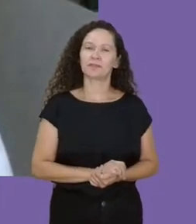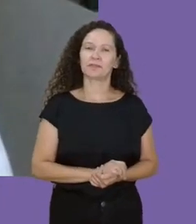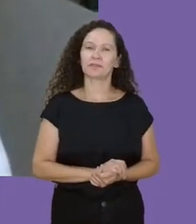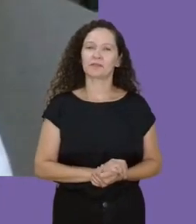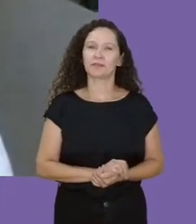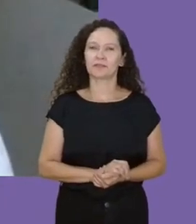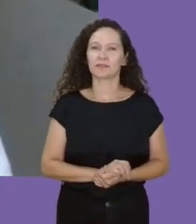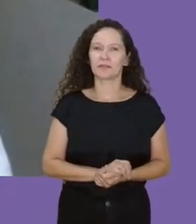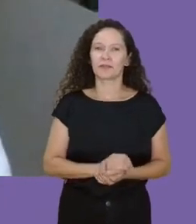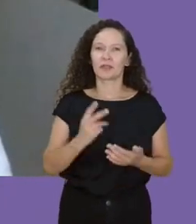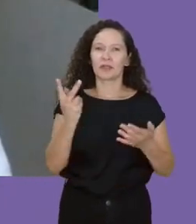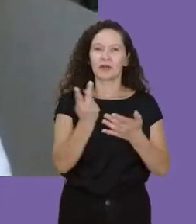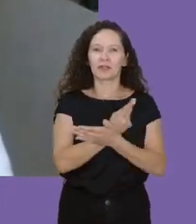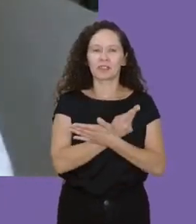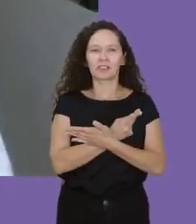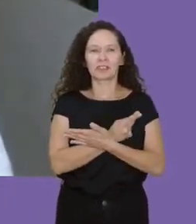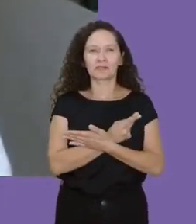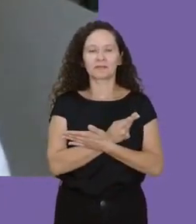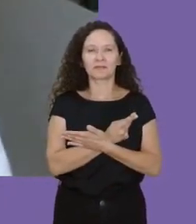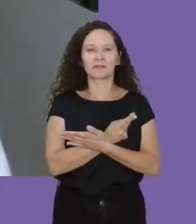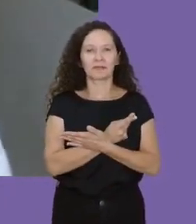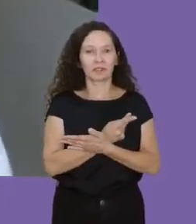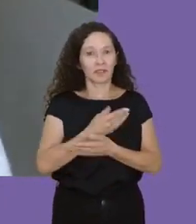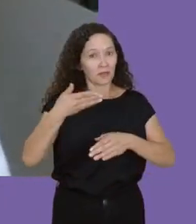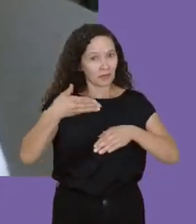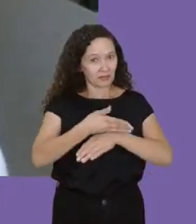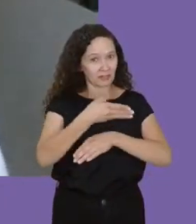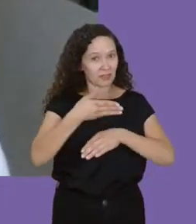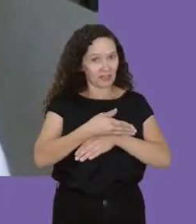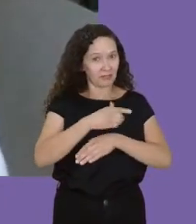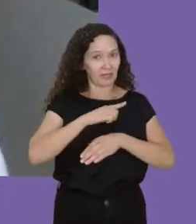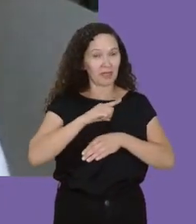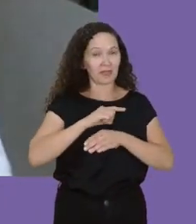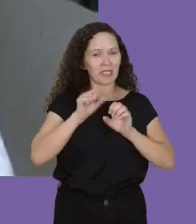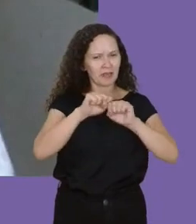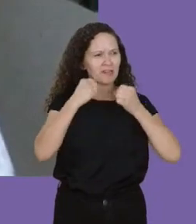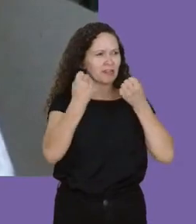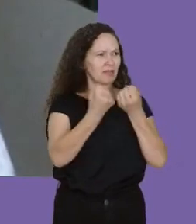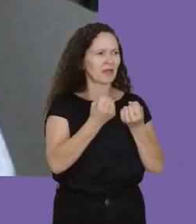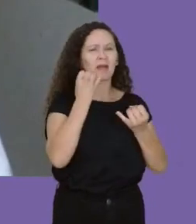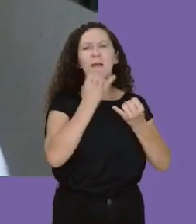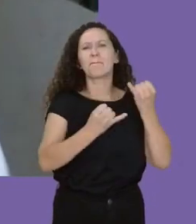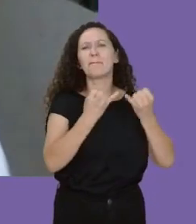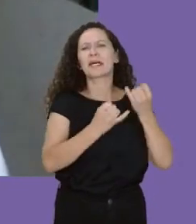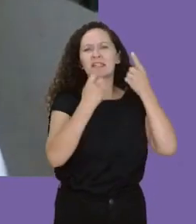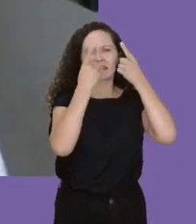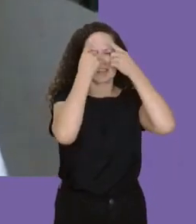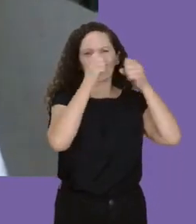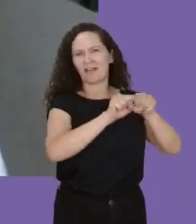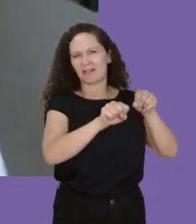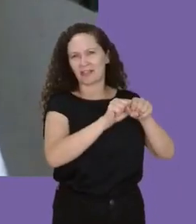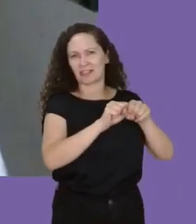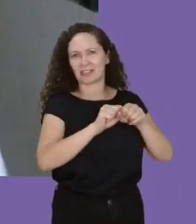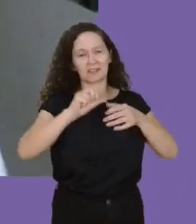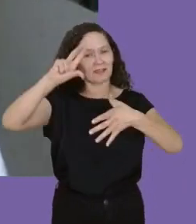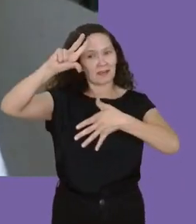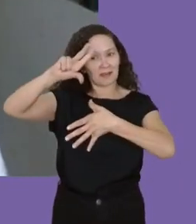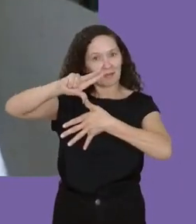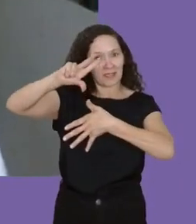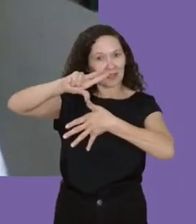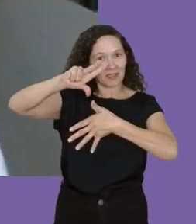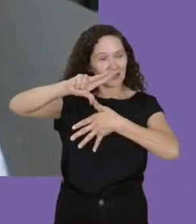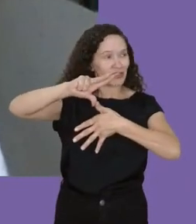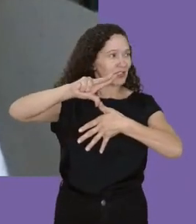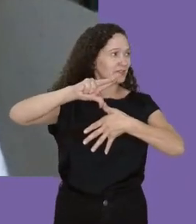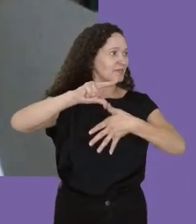As cenas expressas para participar eram muito similares, né, independentemente de qual parte da América Latina